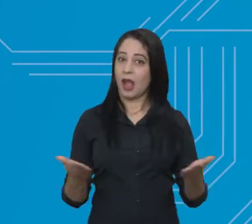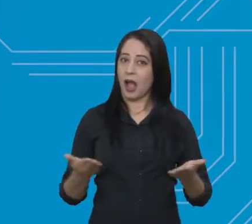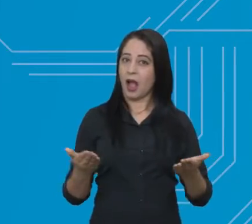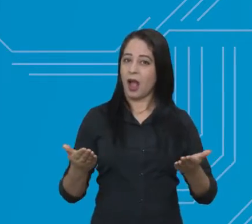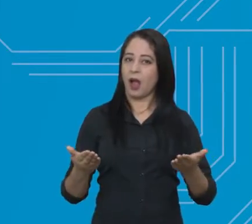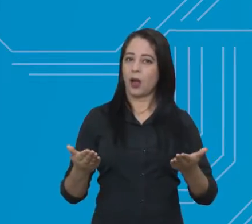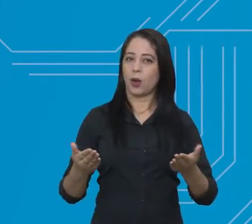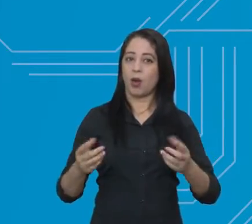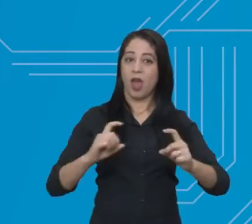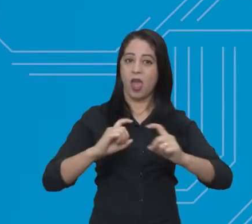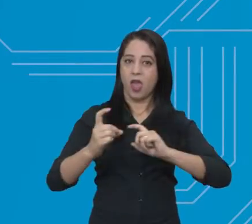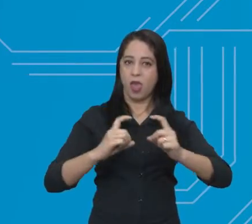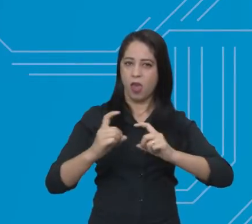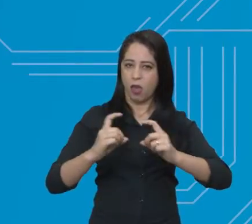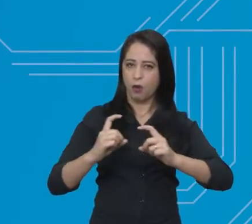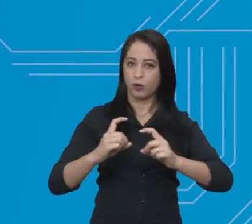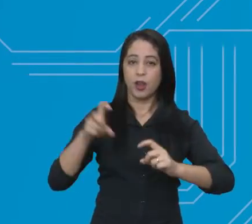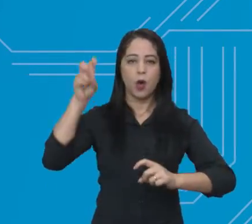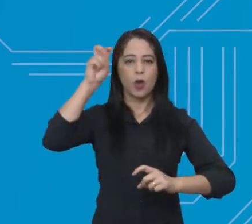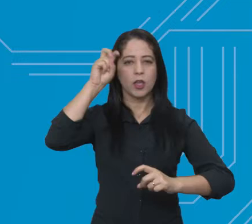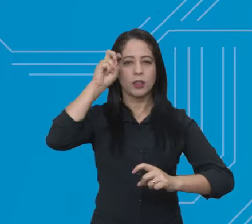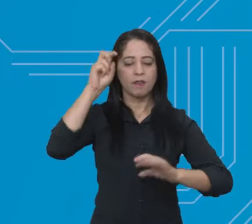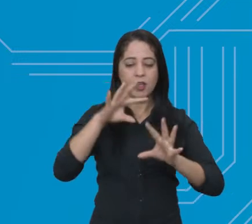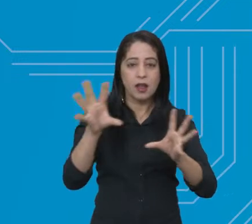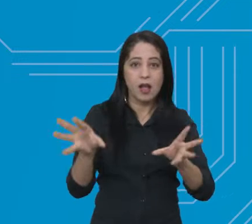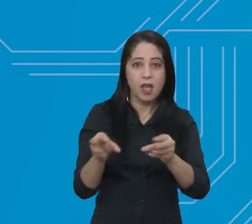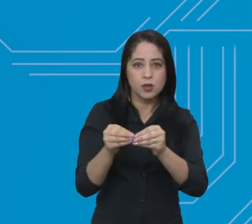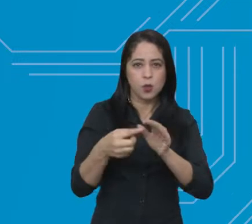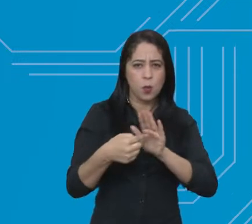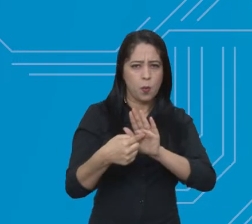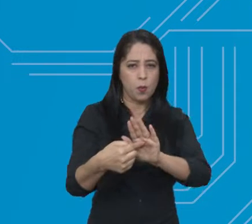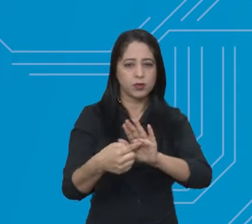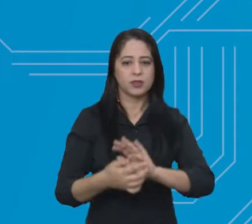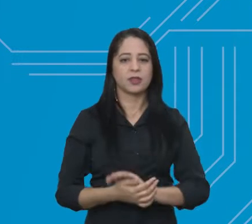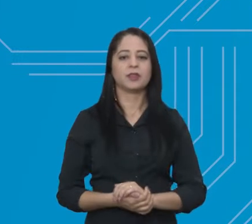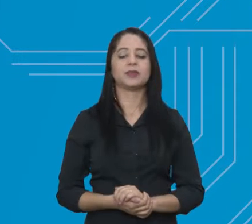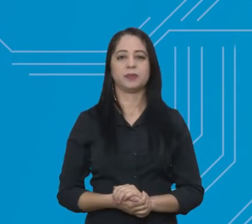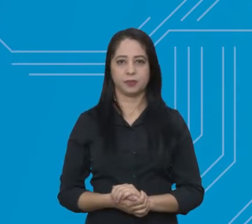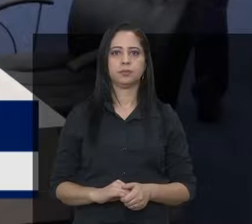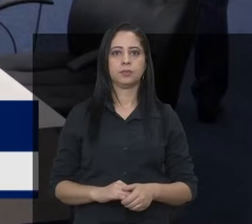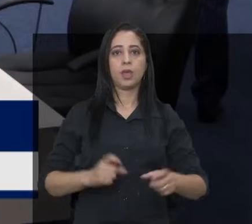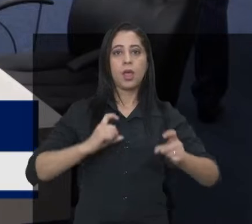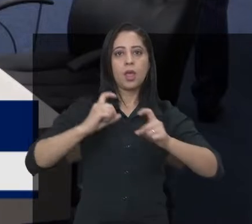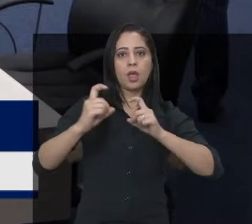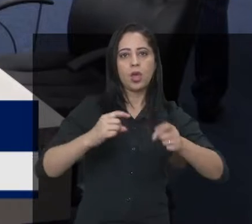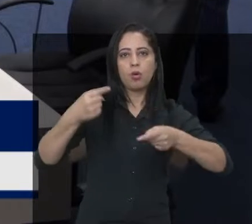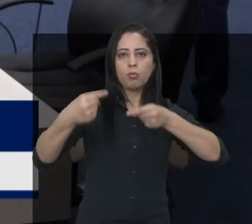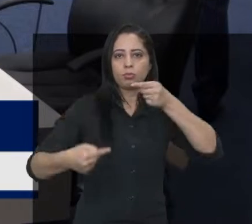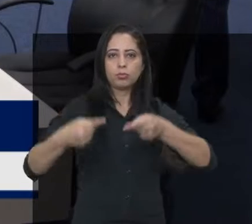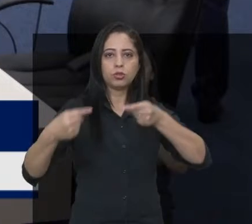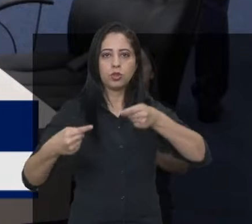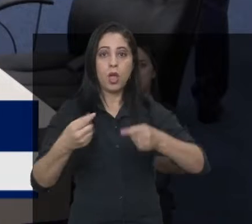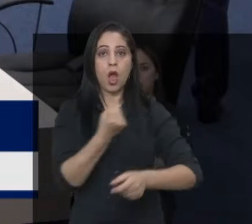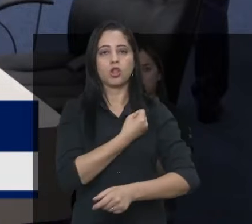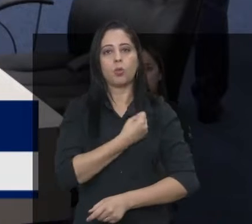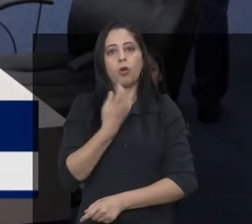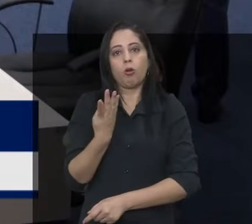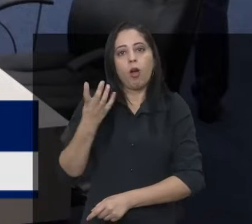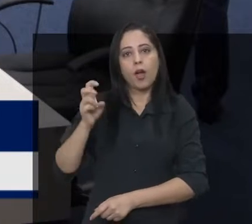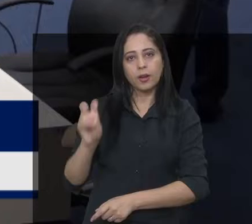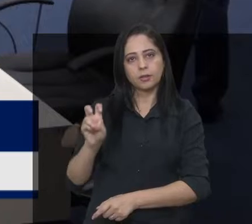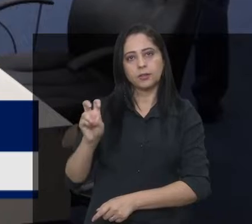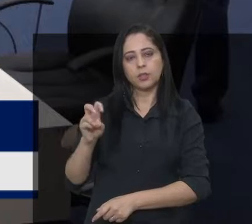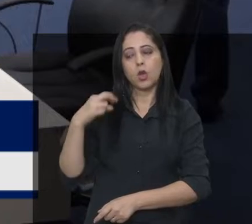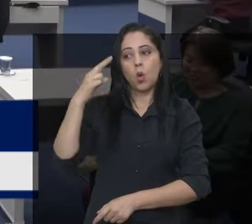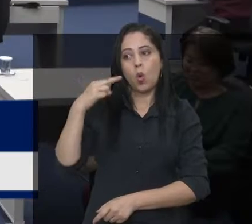E vamos começar com o que foi destaque na sessão de Câmara realizada na quinta-feira. Na 45ª sessão